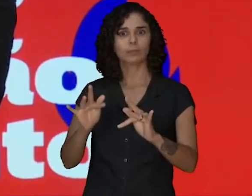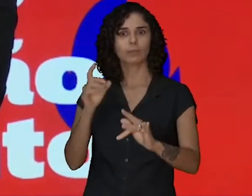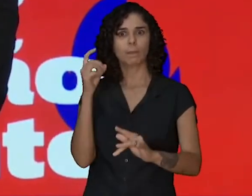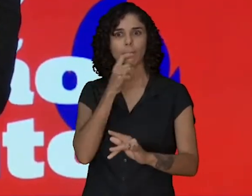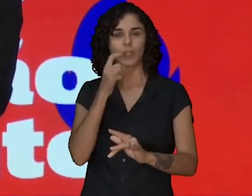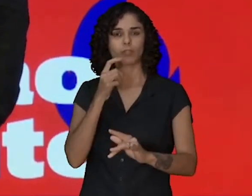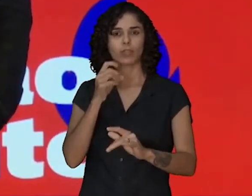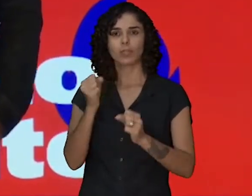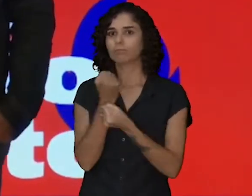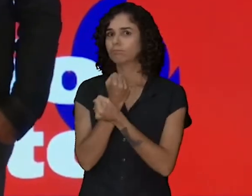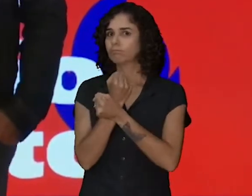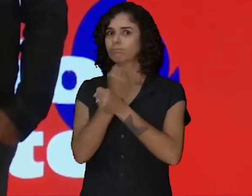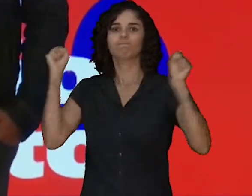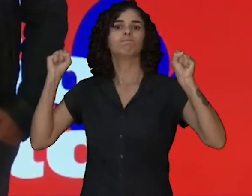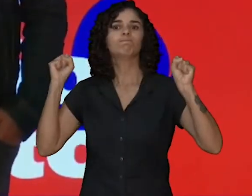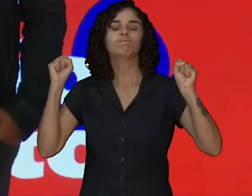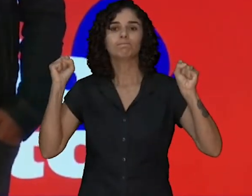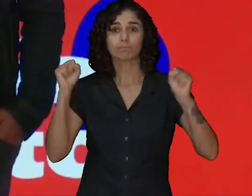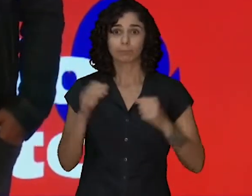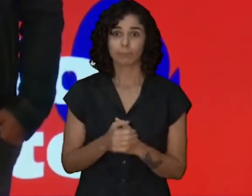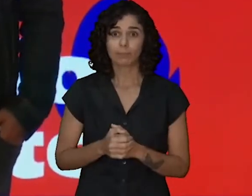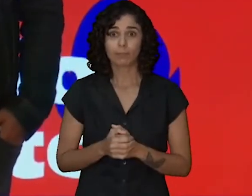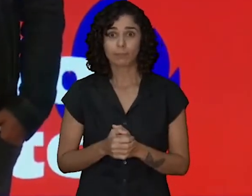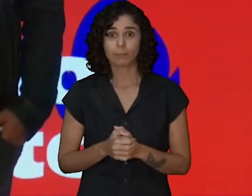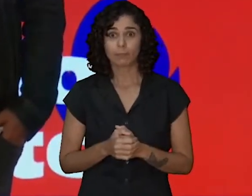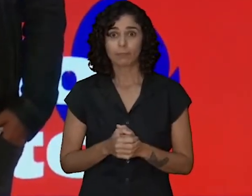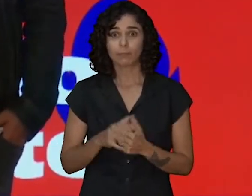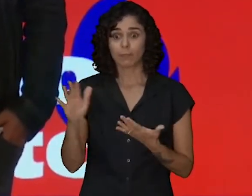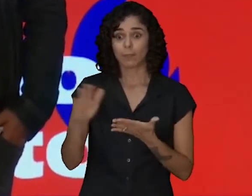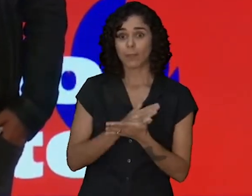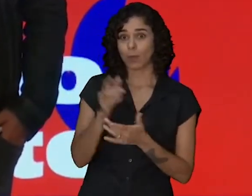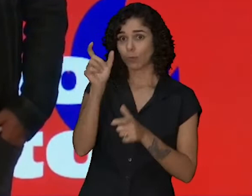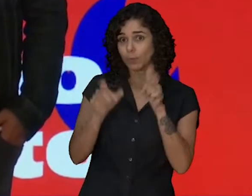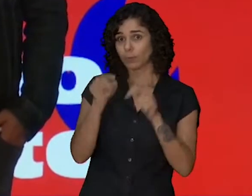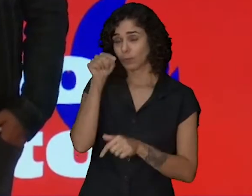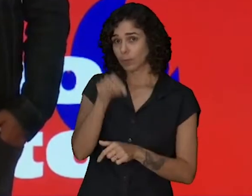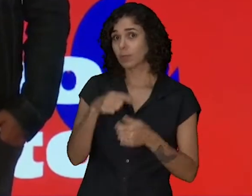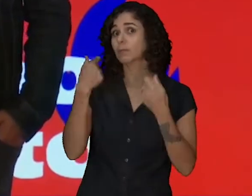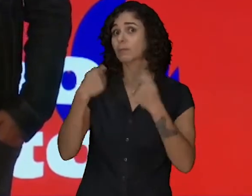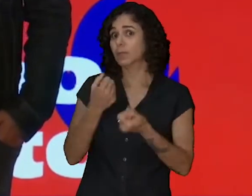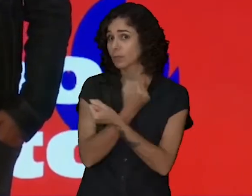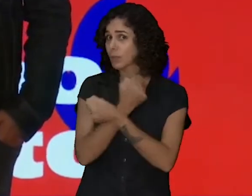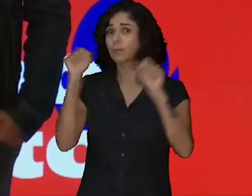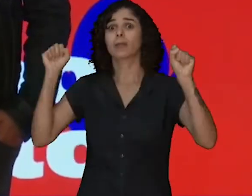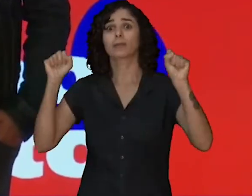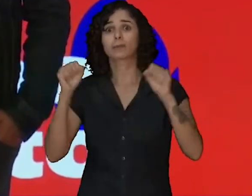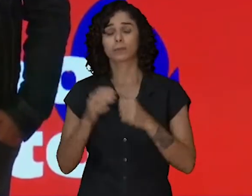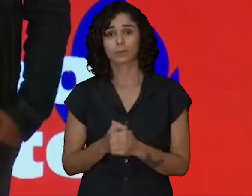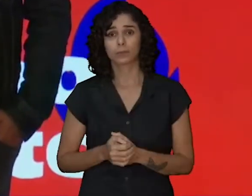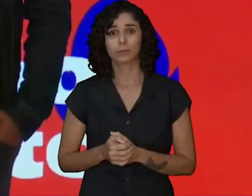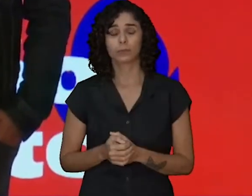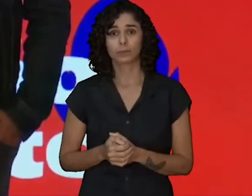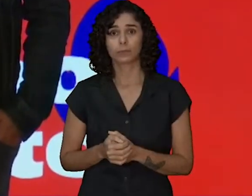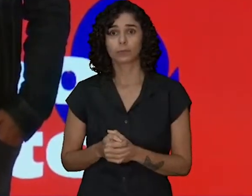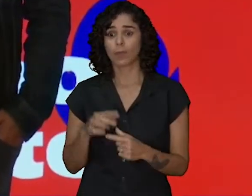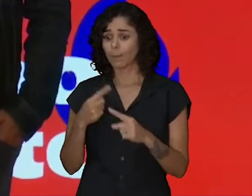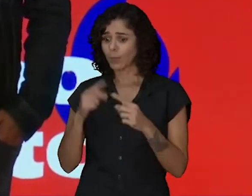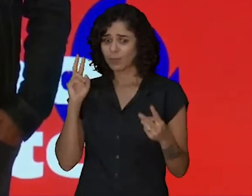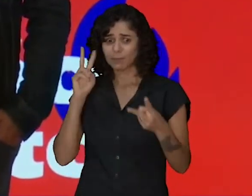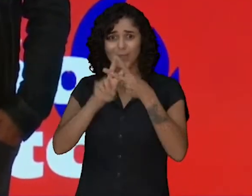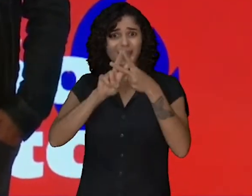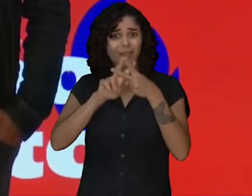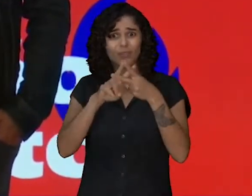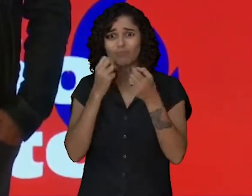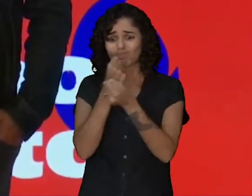E alguns aqui nessa noite precisam ser libertos de fortalezas. E precisam ter